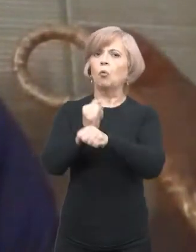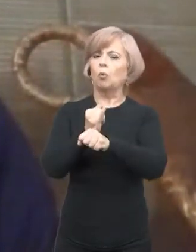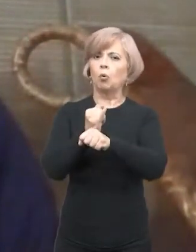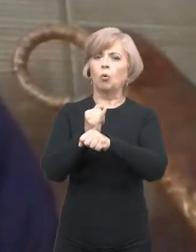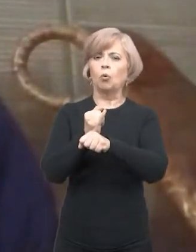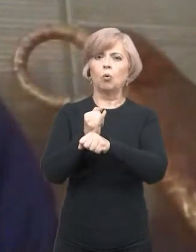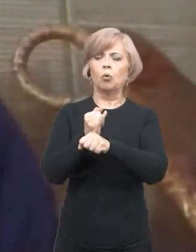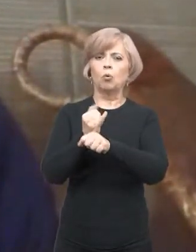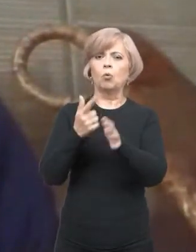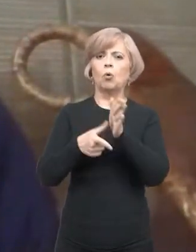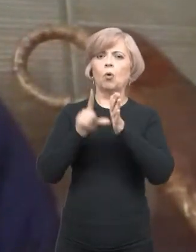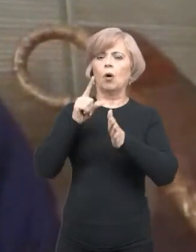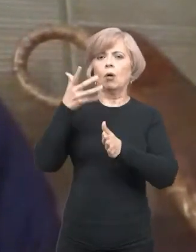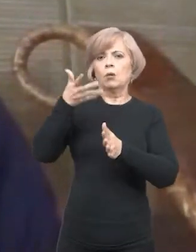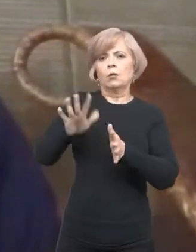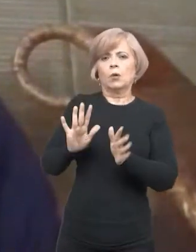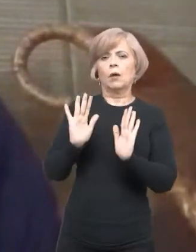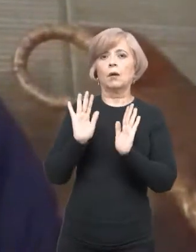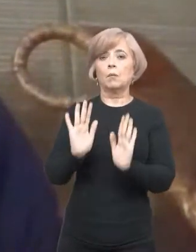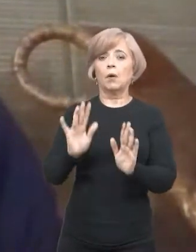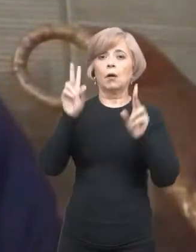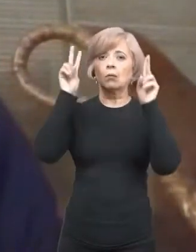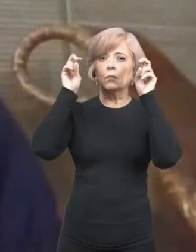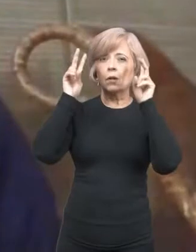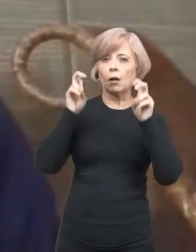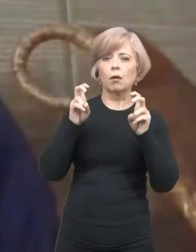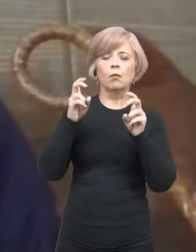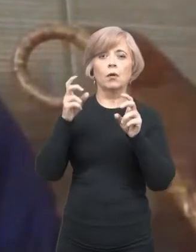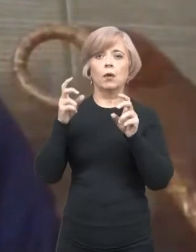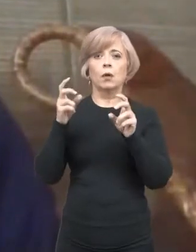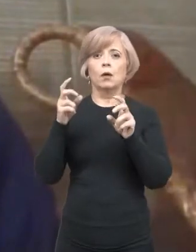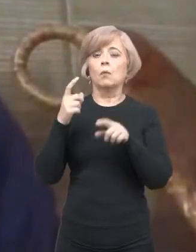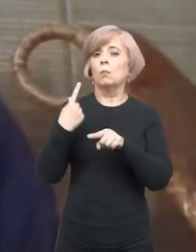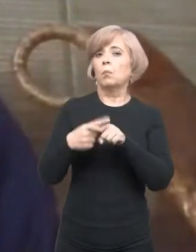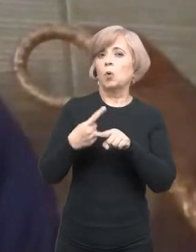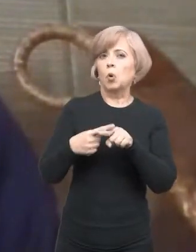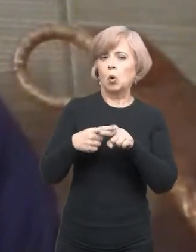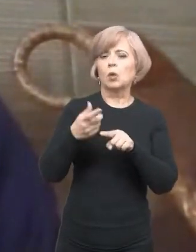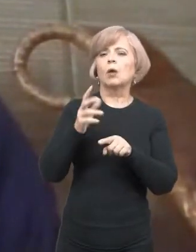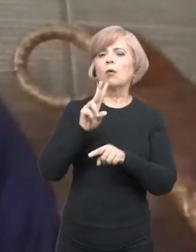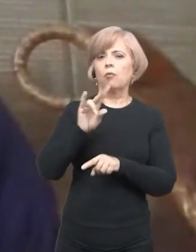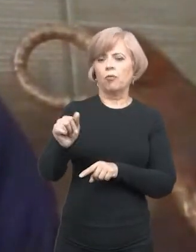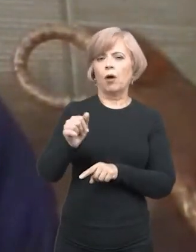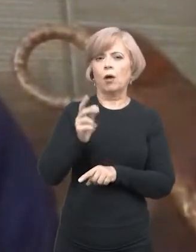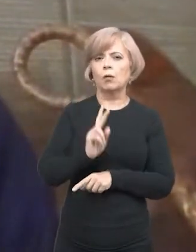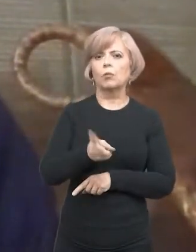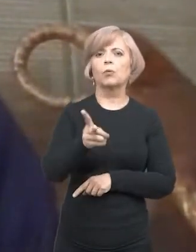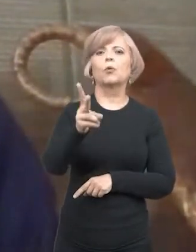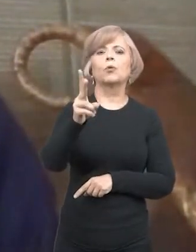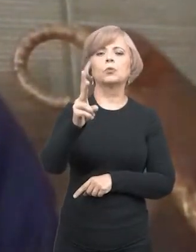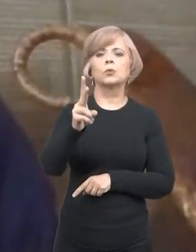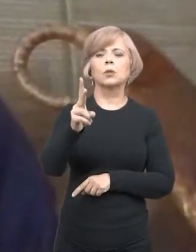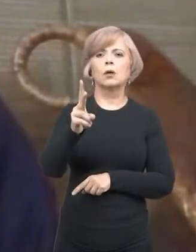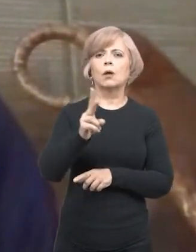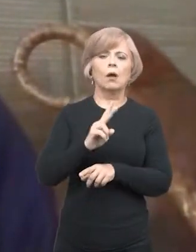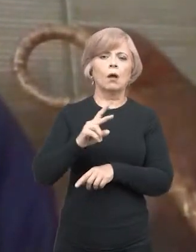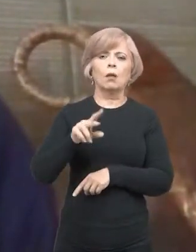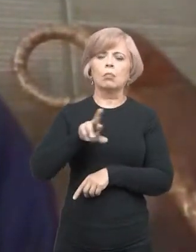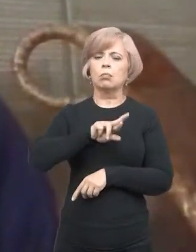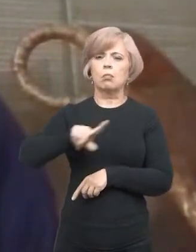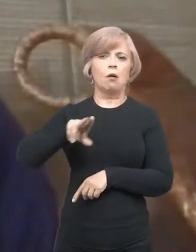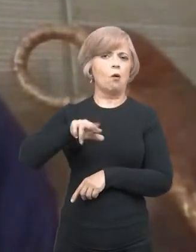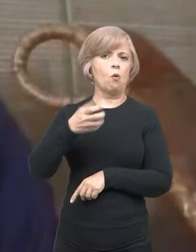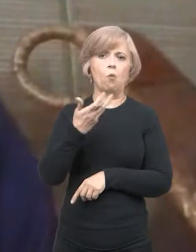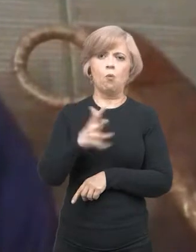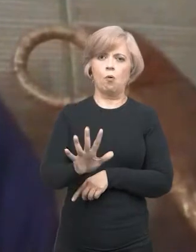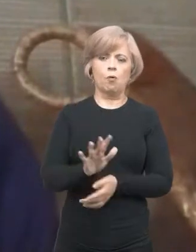que, inclusive, em relação ao tema, já interpôs recurso extraordinário para dar continuidade ao não fornecimento